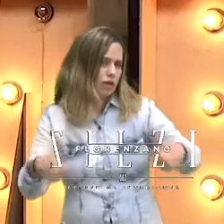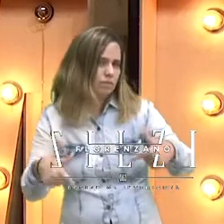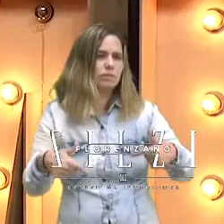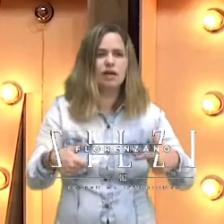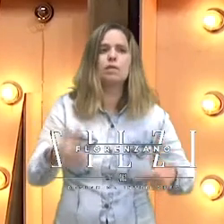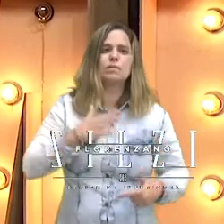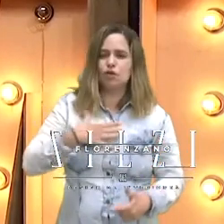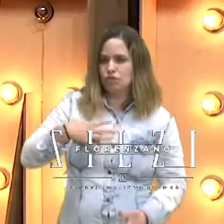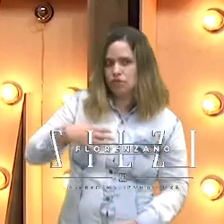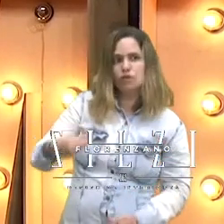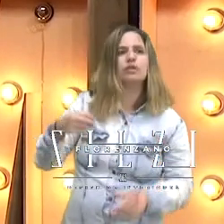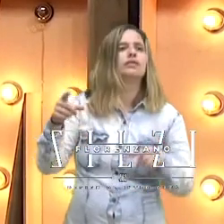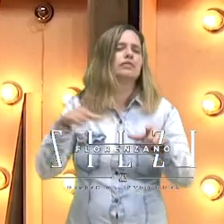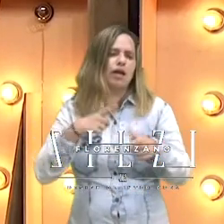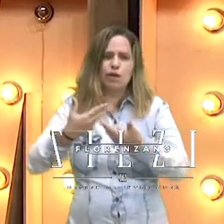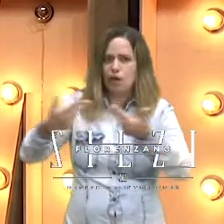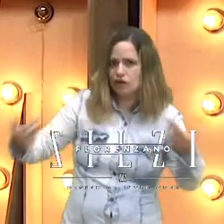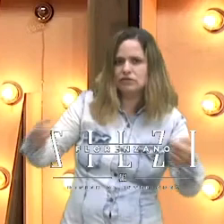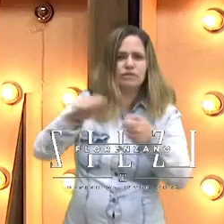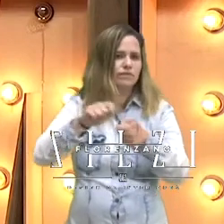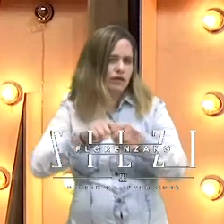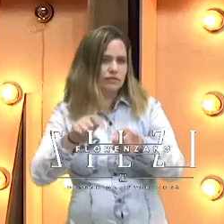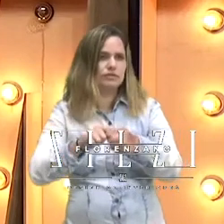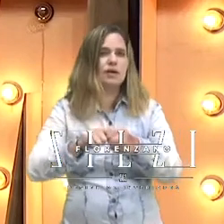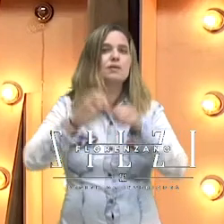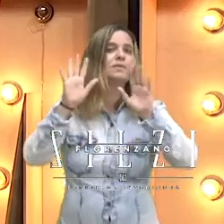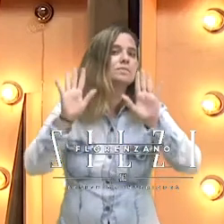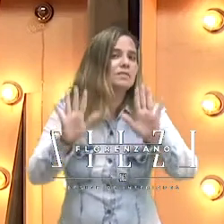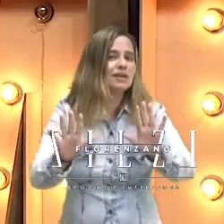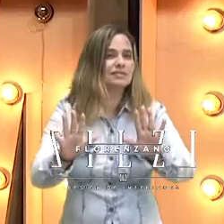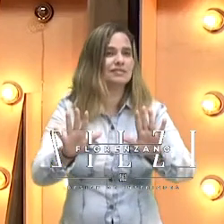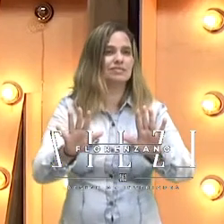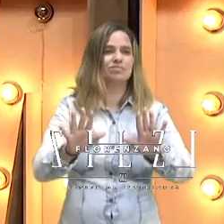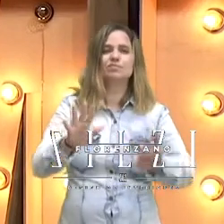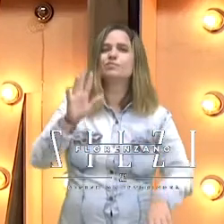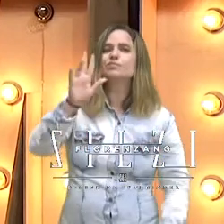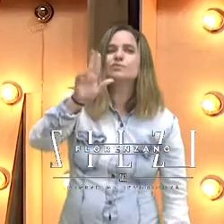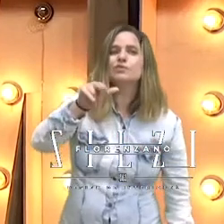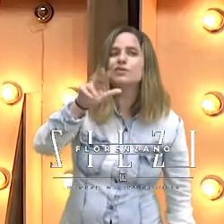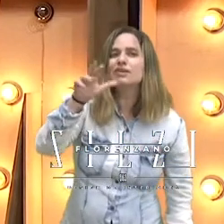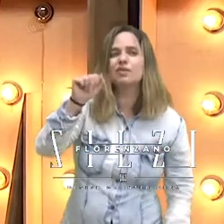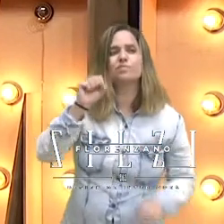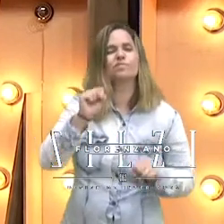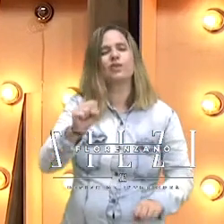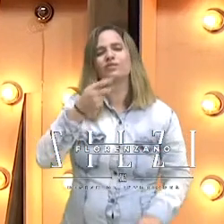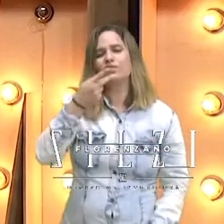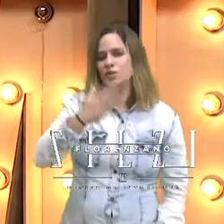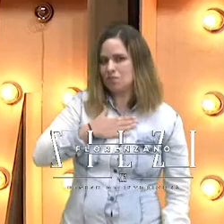Cada um vai fazer o que quiser com esses momentos, mas nunca poderão negar os meus filhos que eles tiveram esse momento.